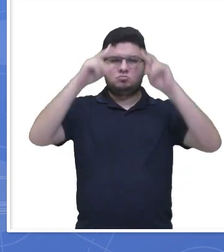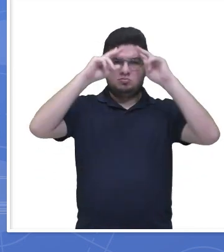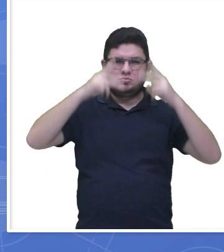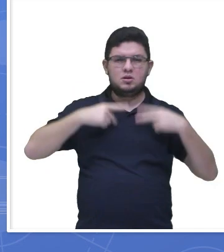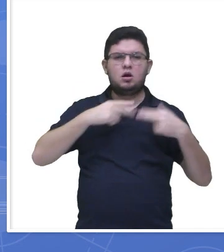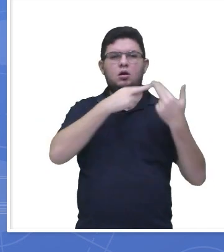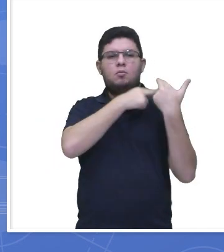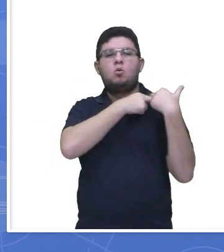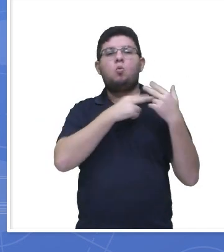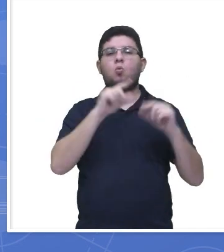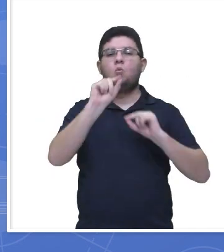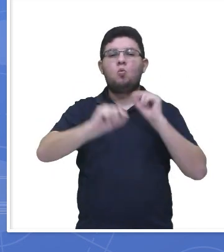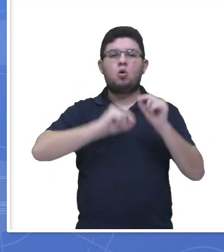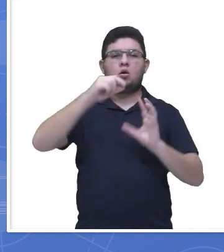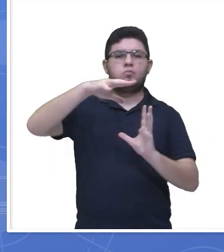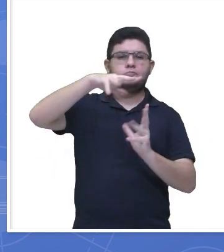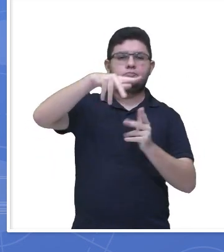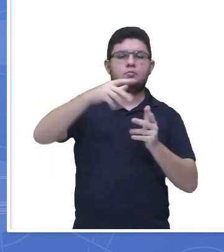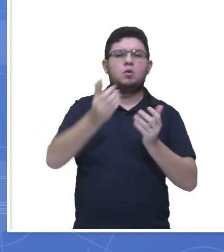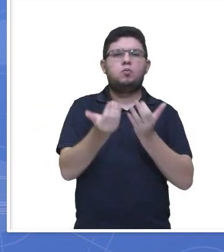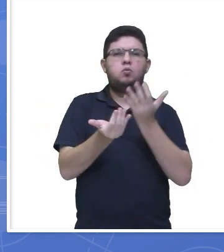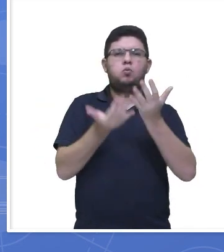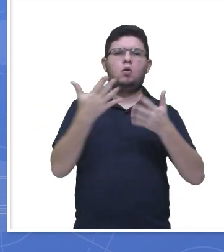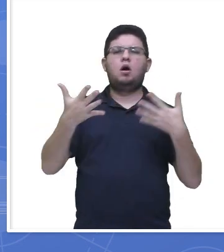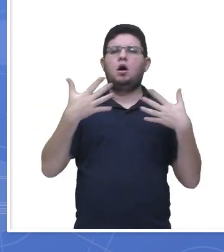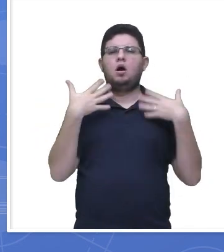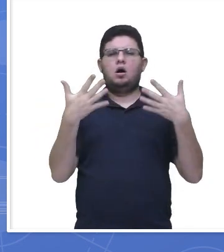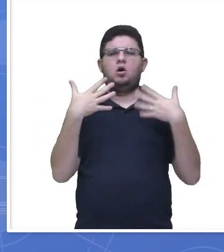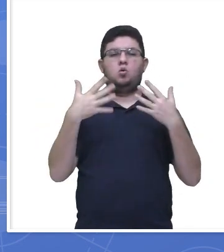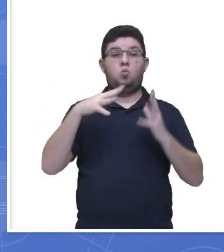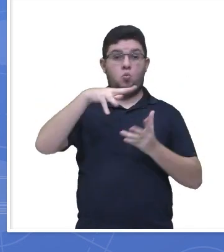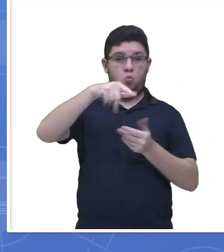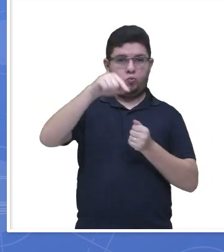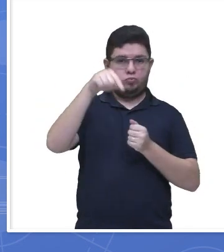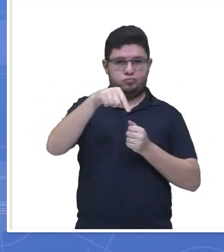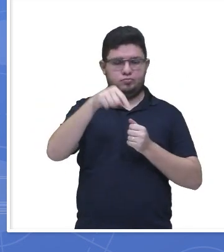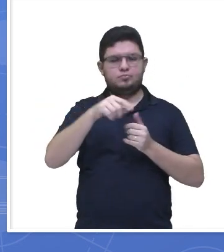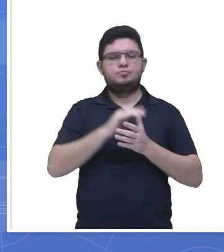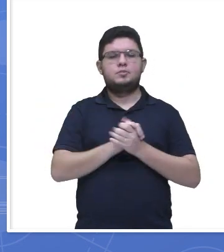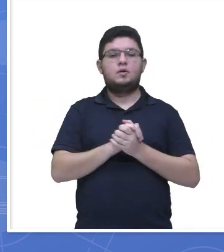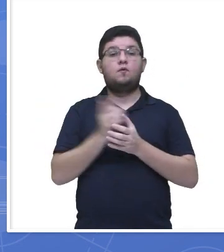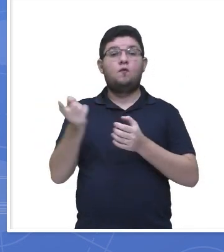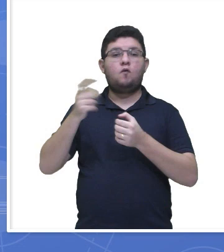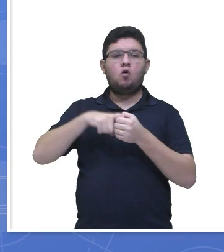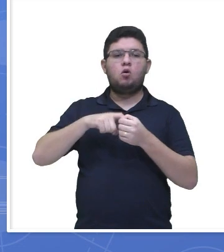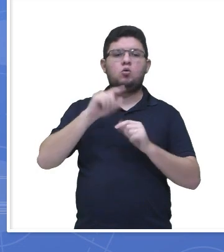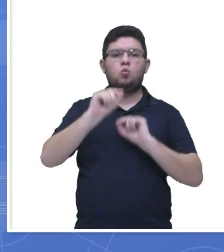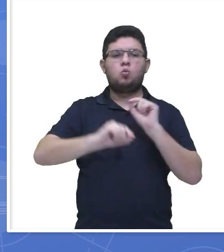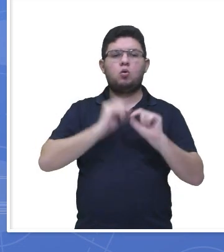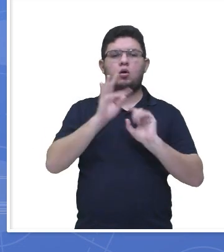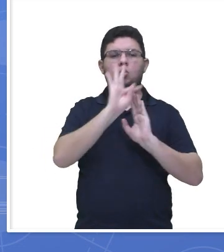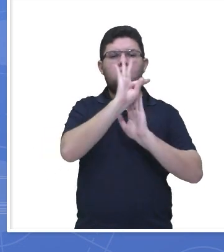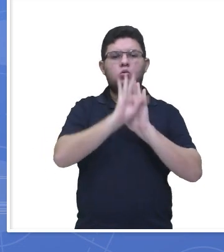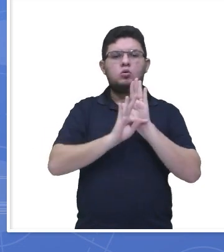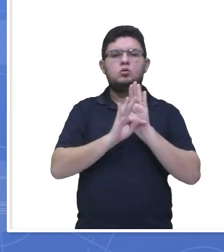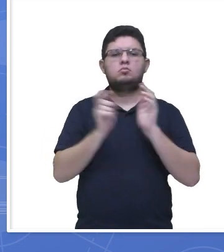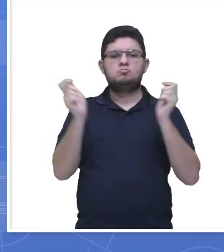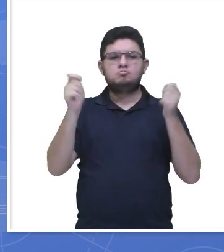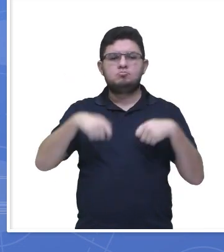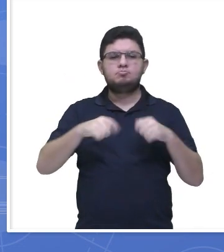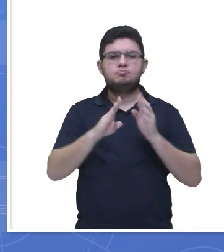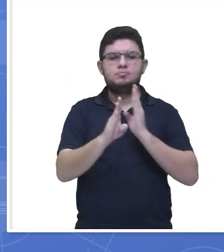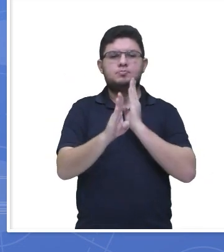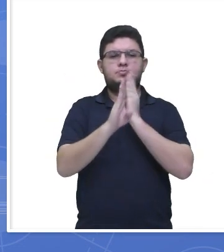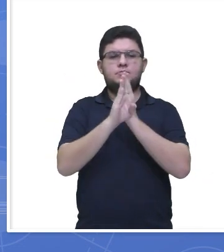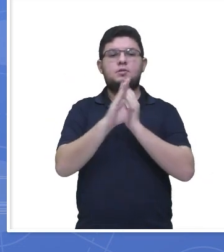global? Então, você vai voltar ao texto e você vai encontrar lá essa resposta, né? Você vai encontrar, então, vai voltar ao texto